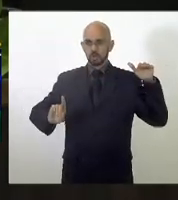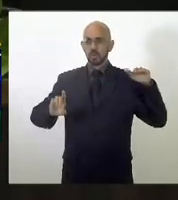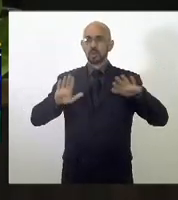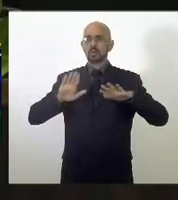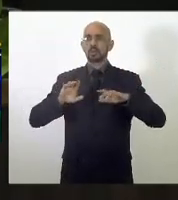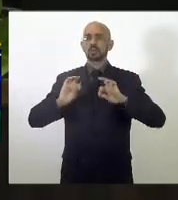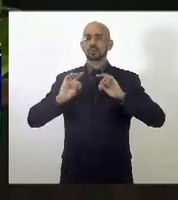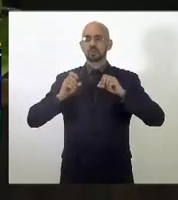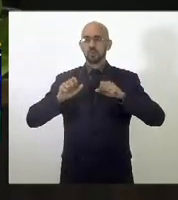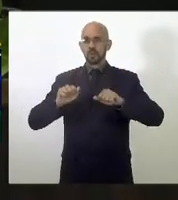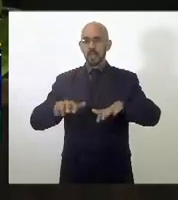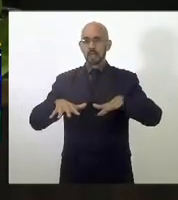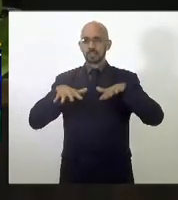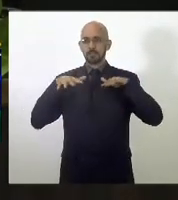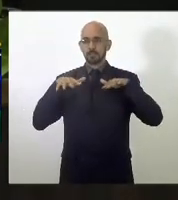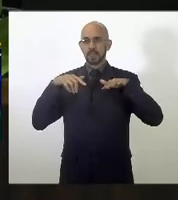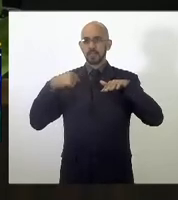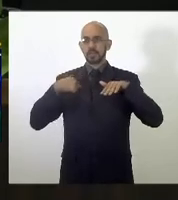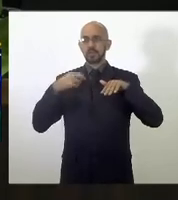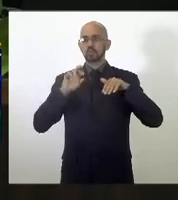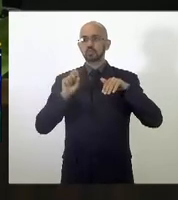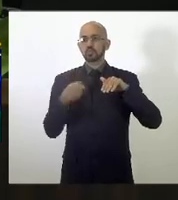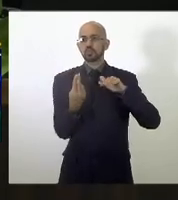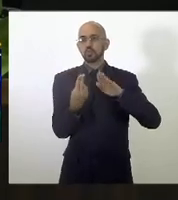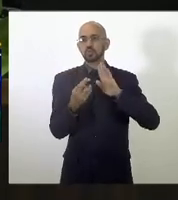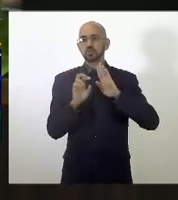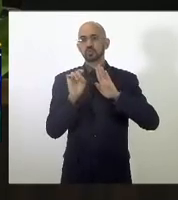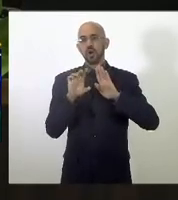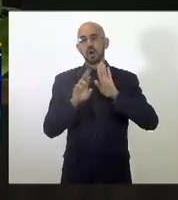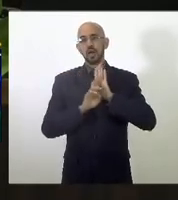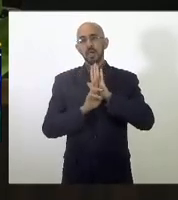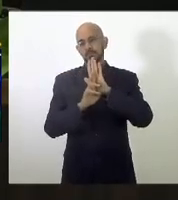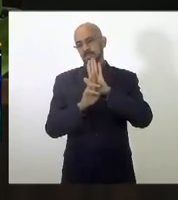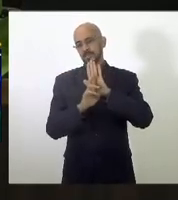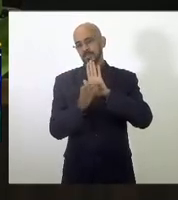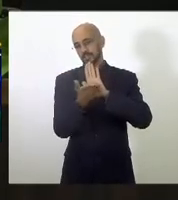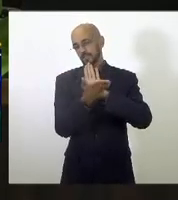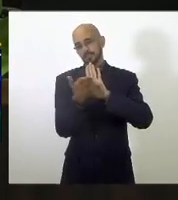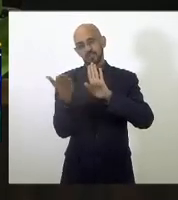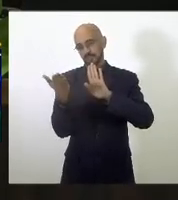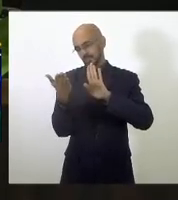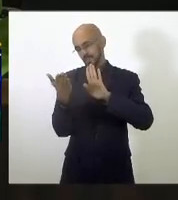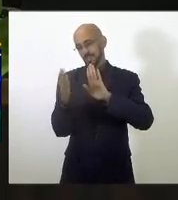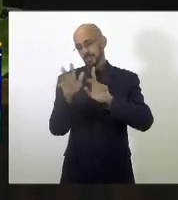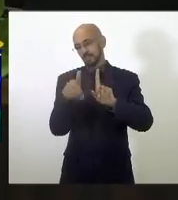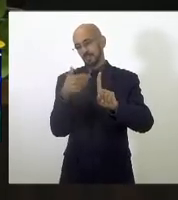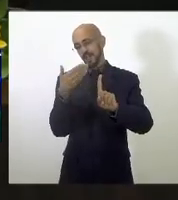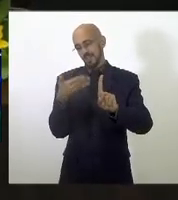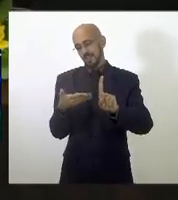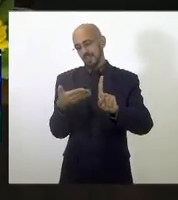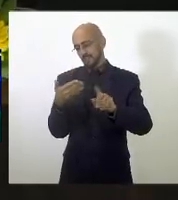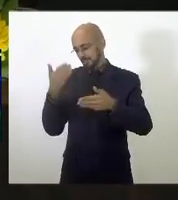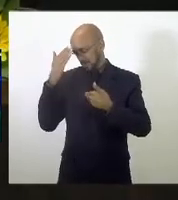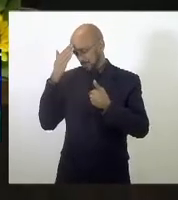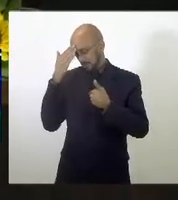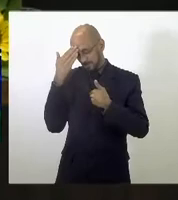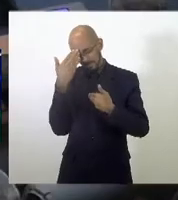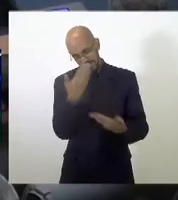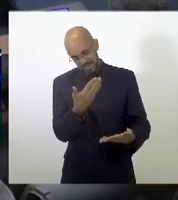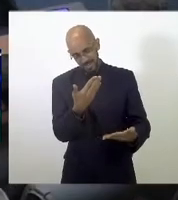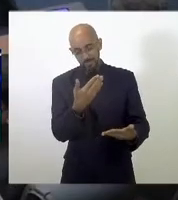A Assembleia. Eu aqui sou só representante de vocês, com muita honra. Obrigado, deputado. O que a gente mais gosta no senhor é